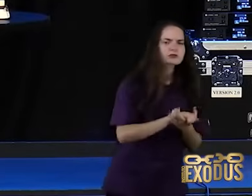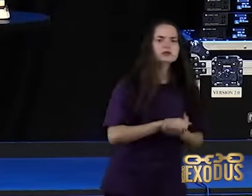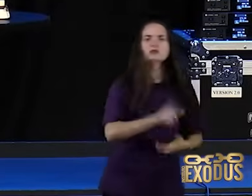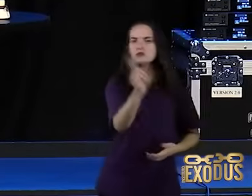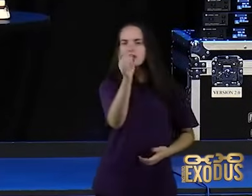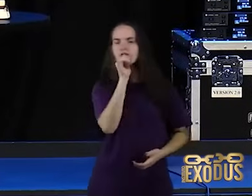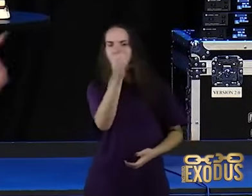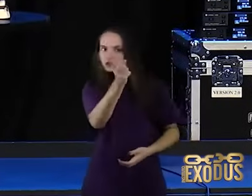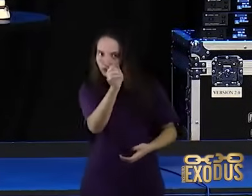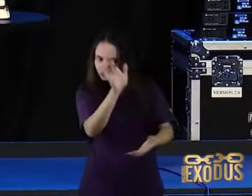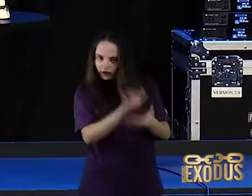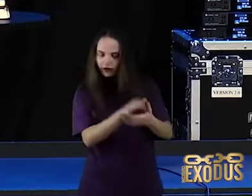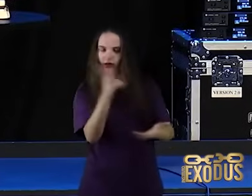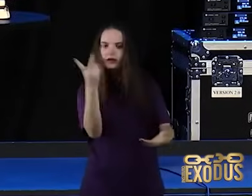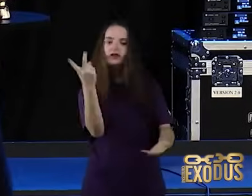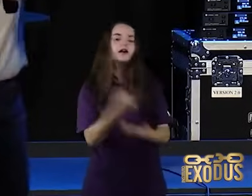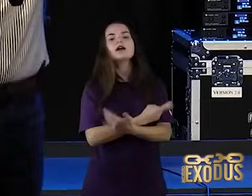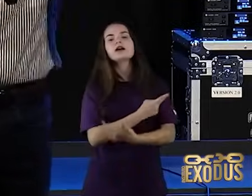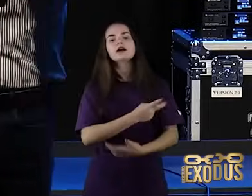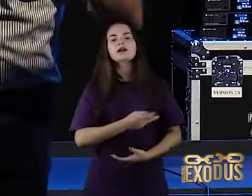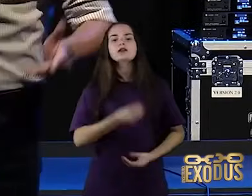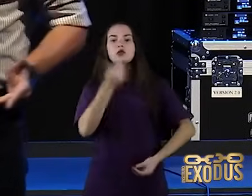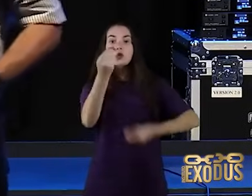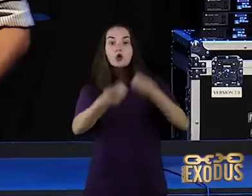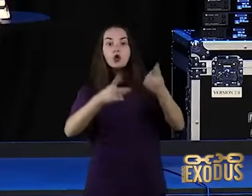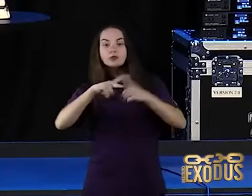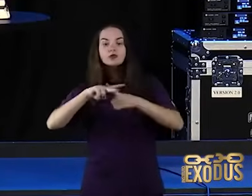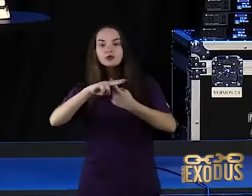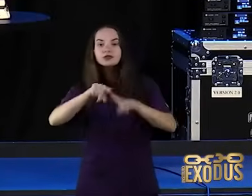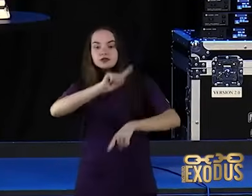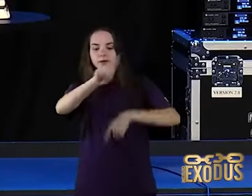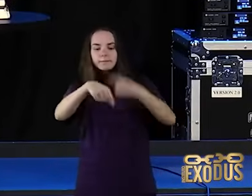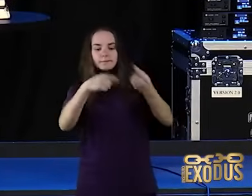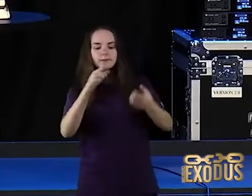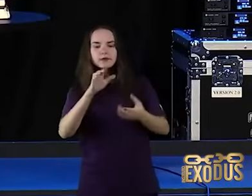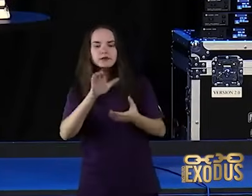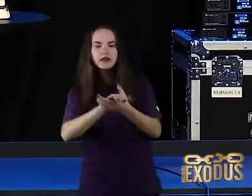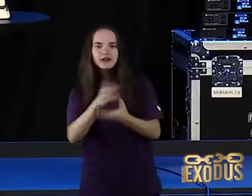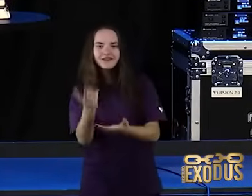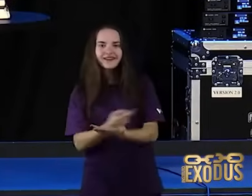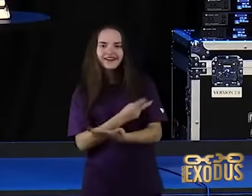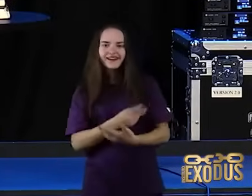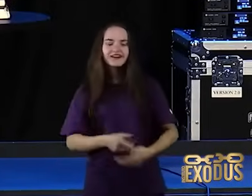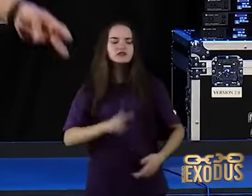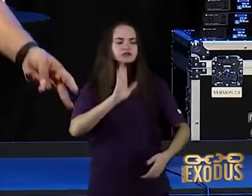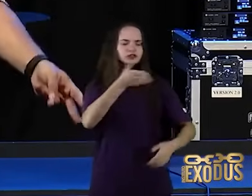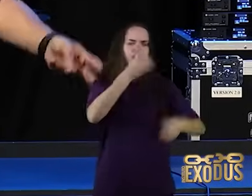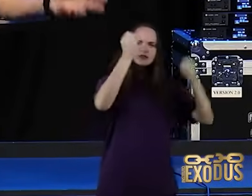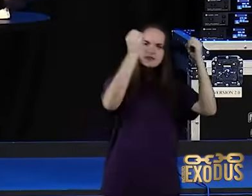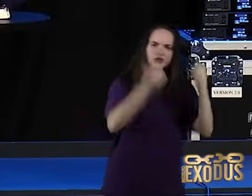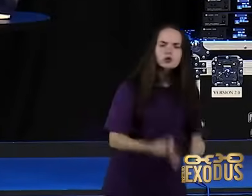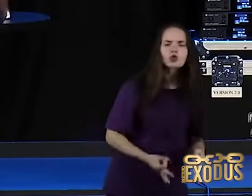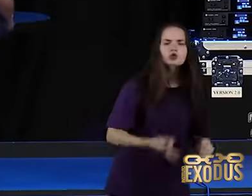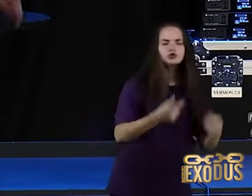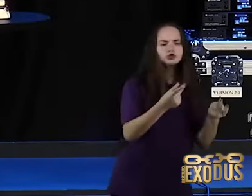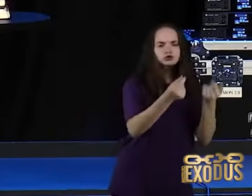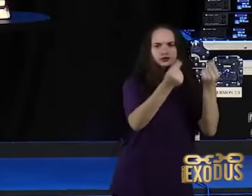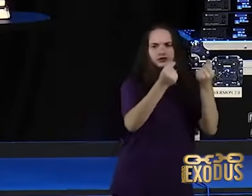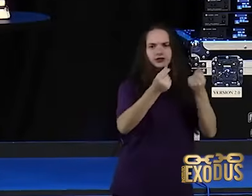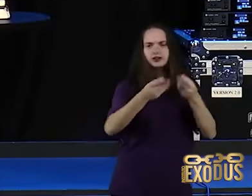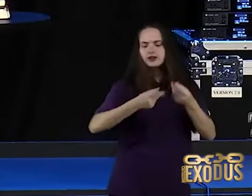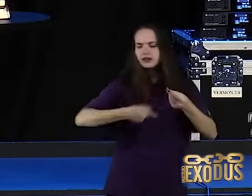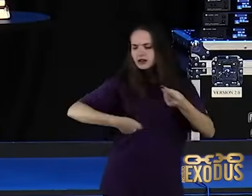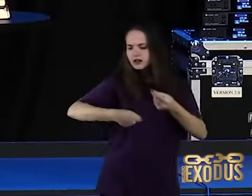errado Ele já falou que como consertar depois que você casou errado ele tá falando de dinheiro ele tá falando sobre distribuir aquilo que você tá